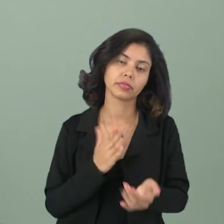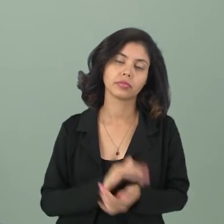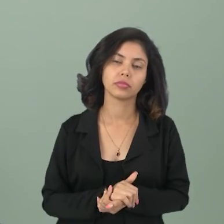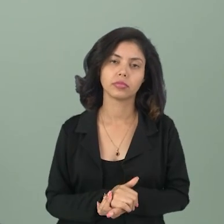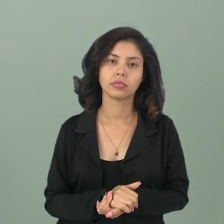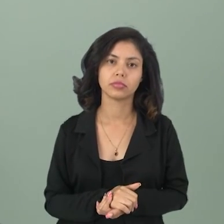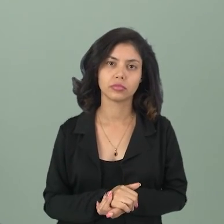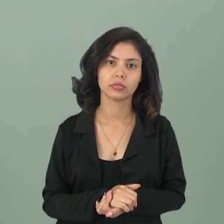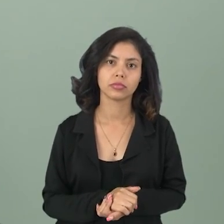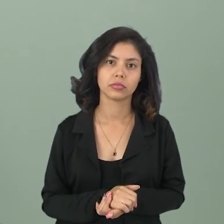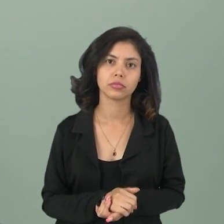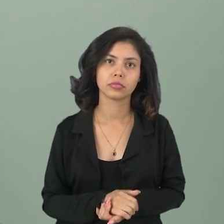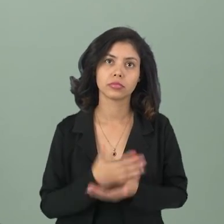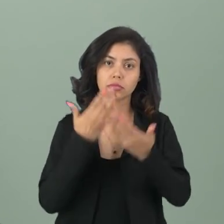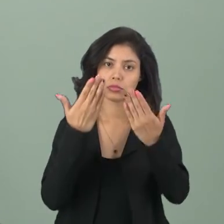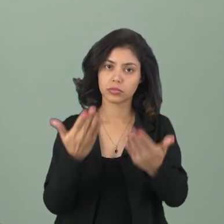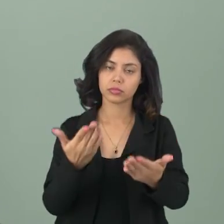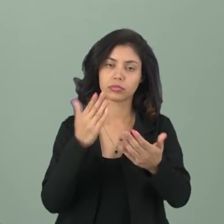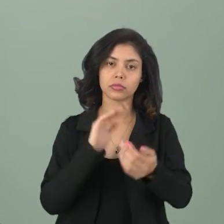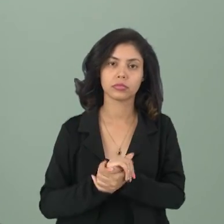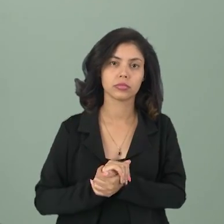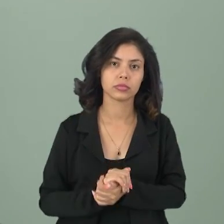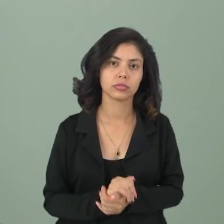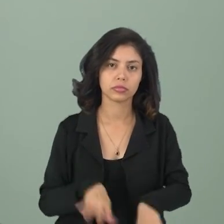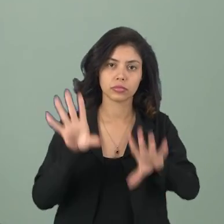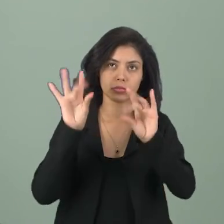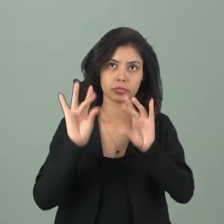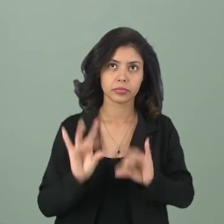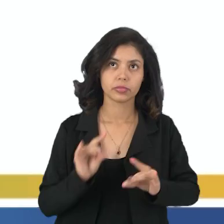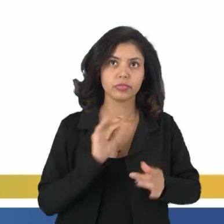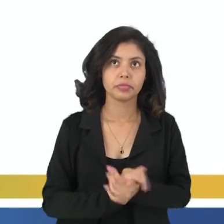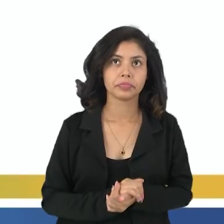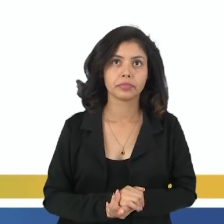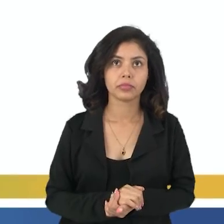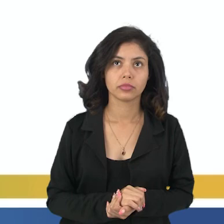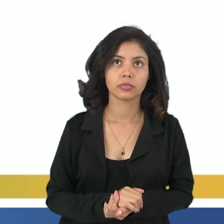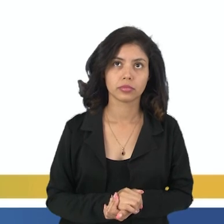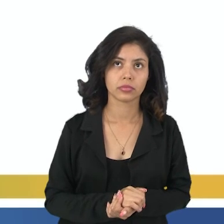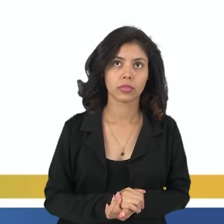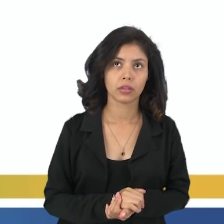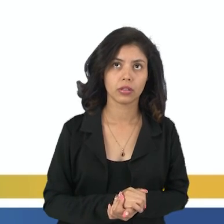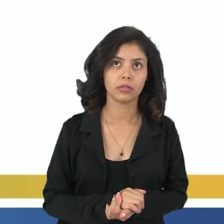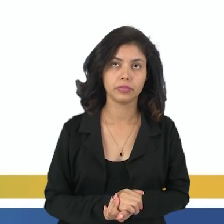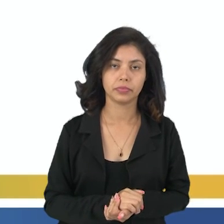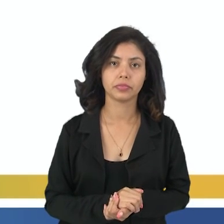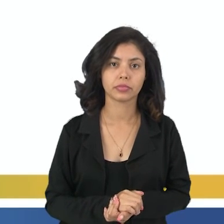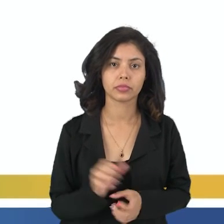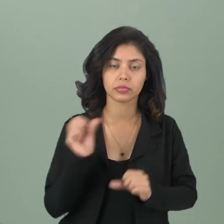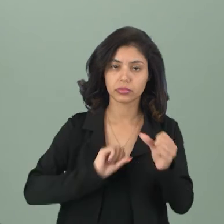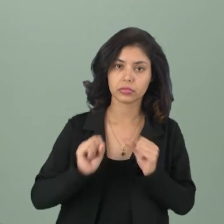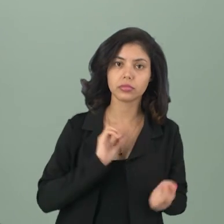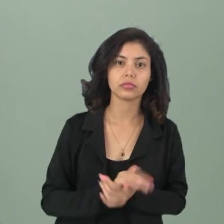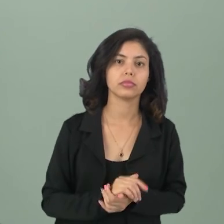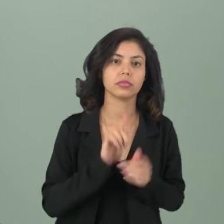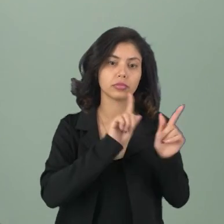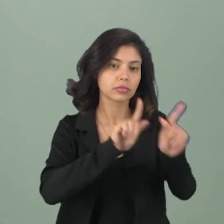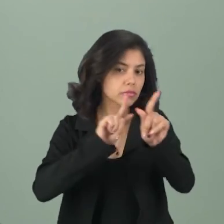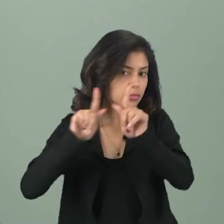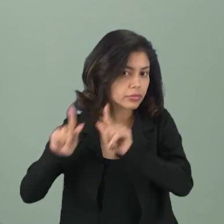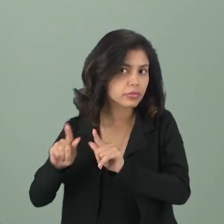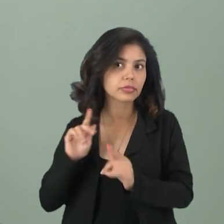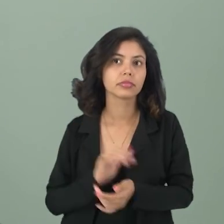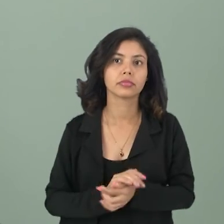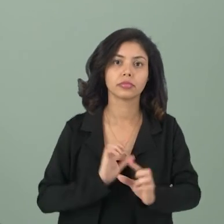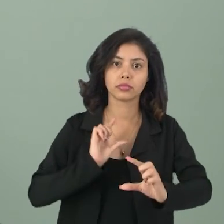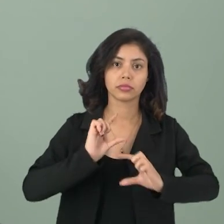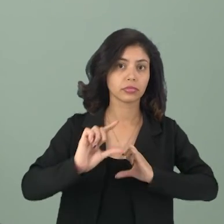aula né já deixo para você sair e indicada obra né bom que falta dela mate a tem a versão Gibi que um